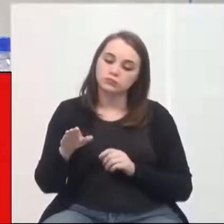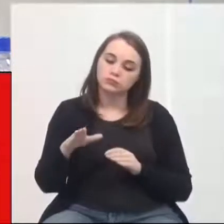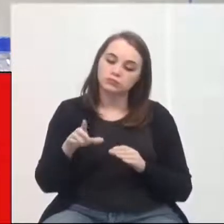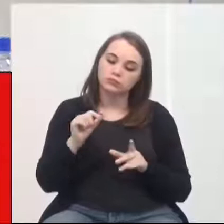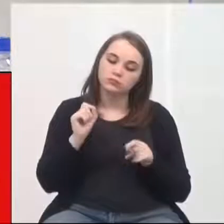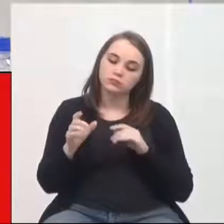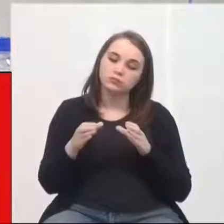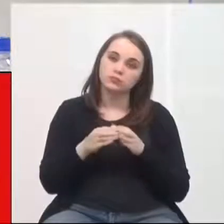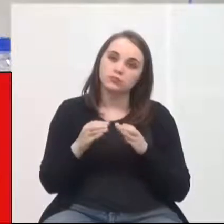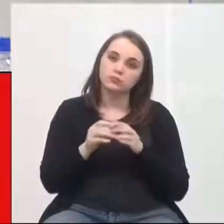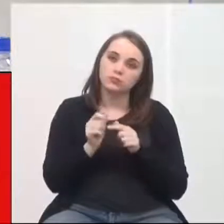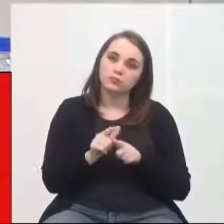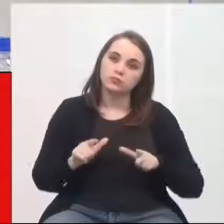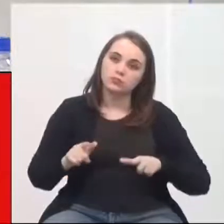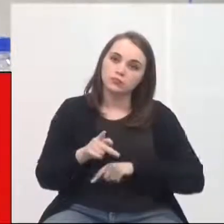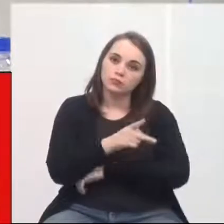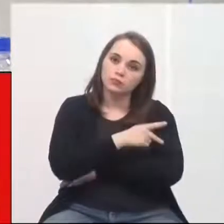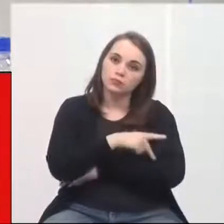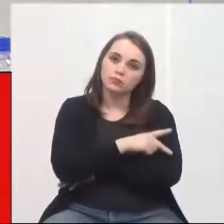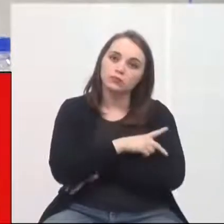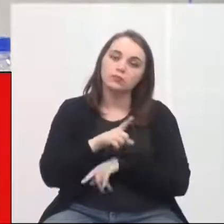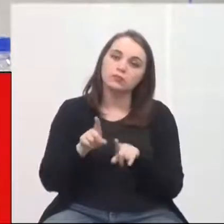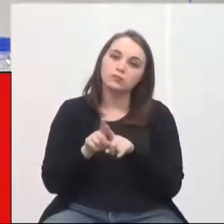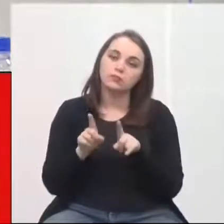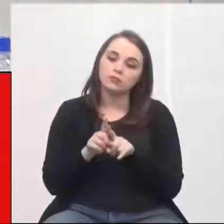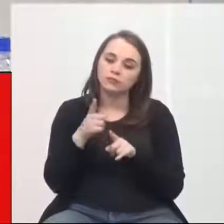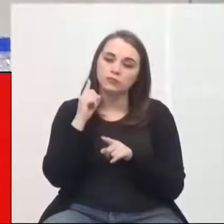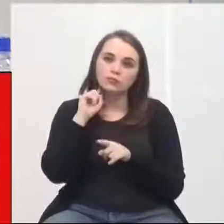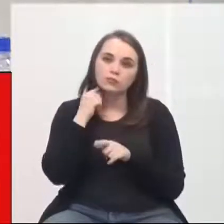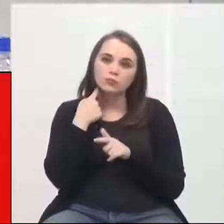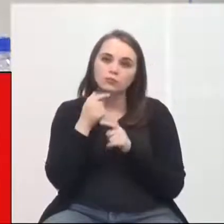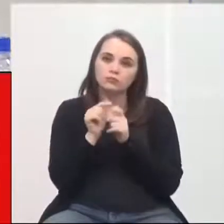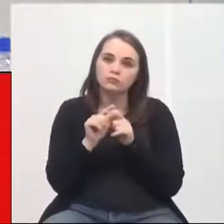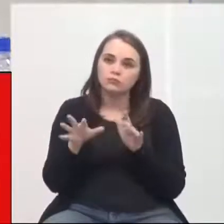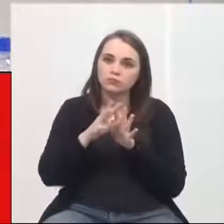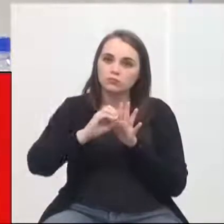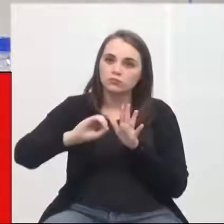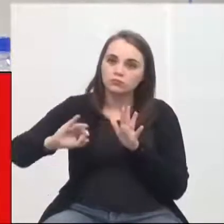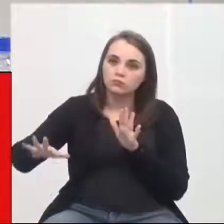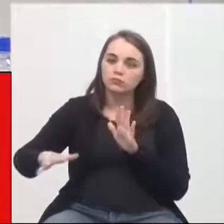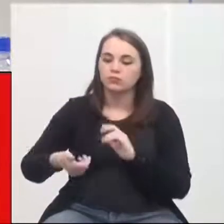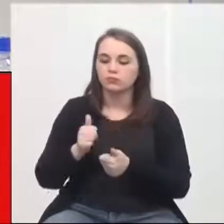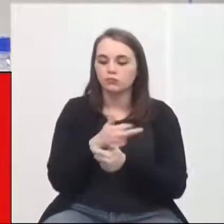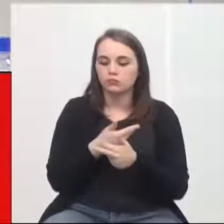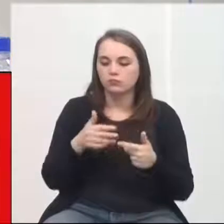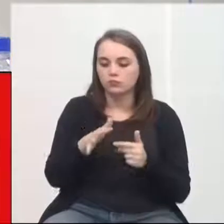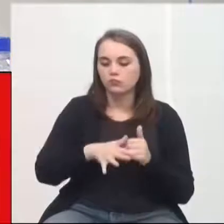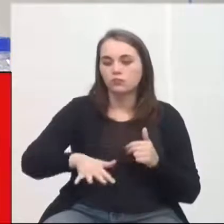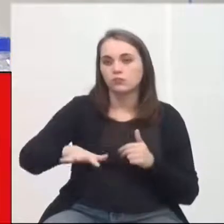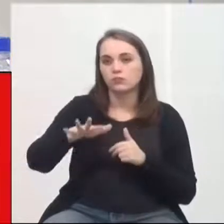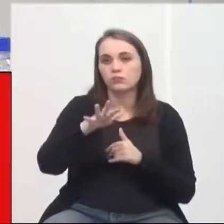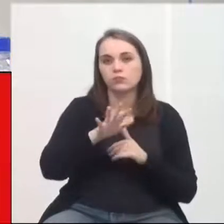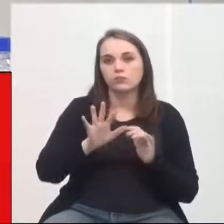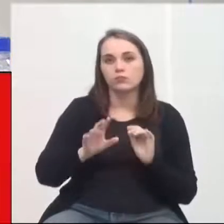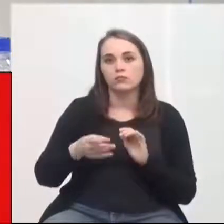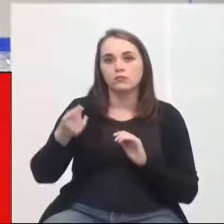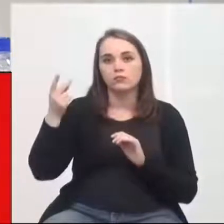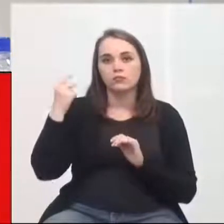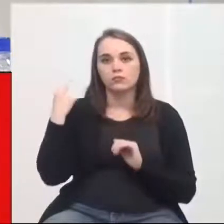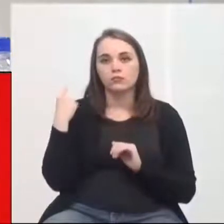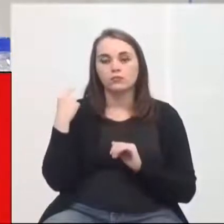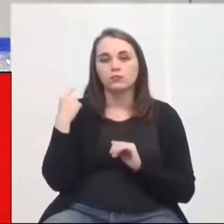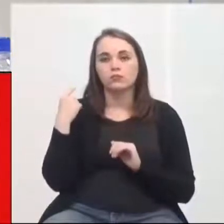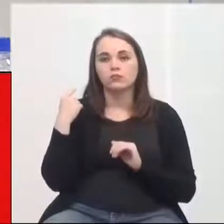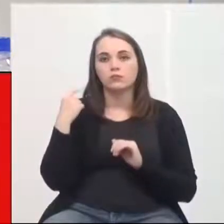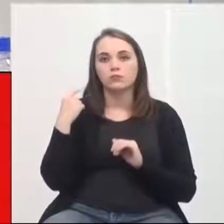realizar a limpeza da pracinha, bem como a retirada de entulhos e revitalização da quadra de esportes no terreno da antiga caixa